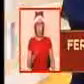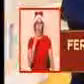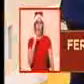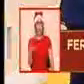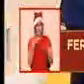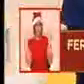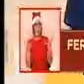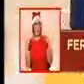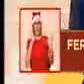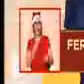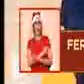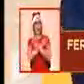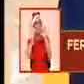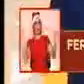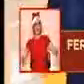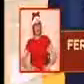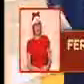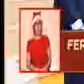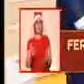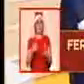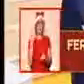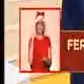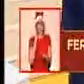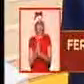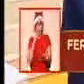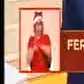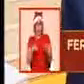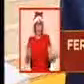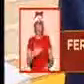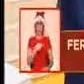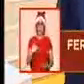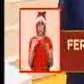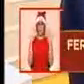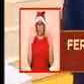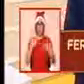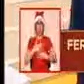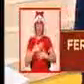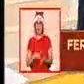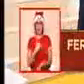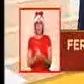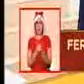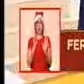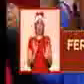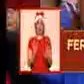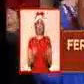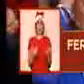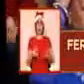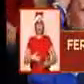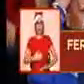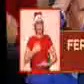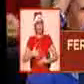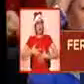Fernando, está bem disposto? Há quanto tempo eu não o vi? Olha, desde a última vez. Estás bem disposto, meu amigo? Sempre, querido, sempre. Já estás imbuído do